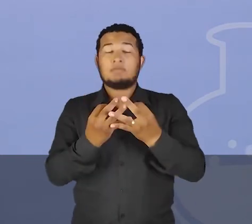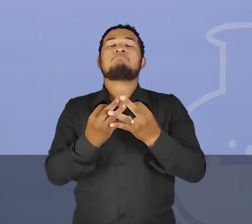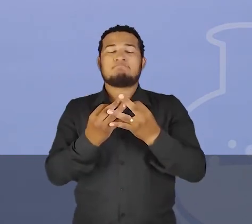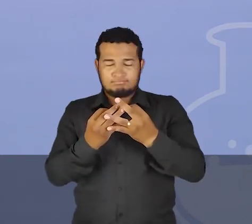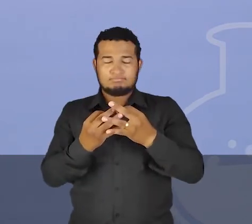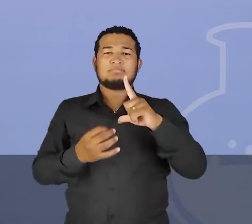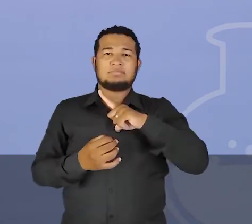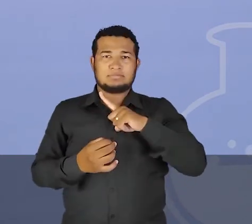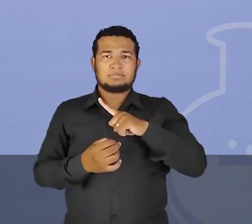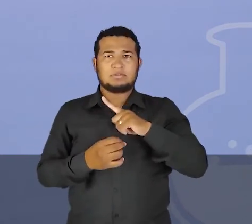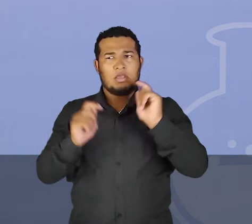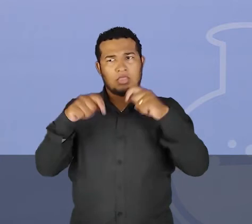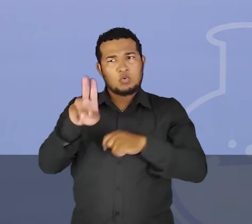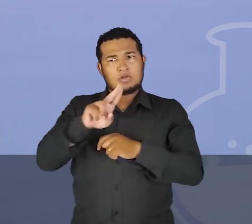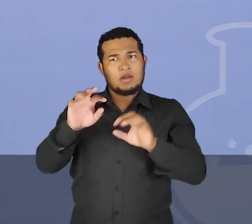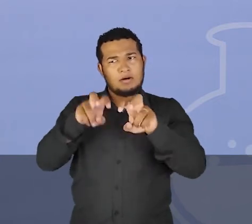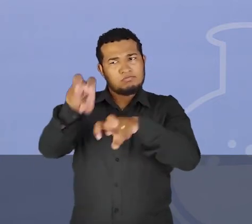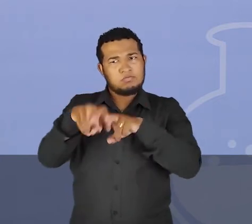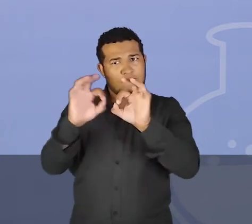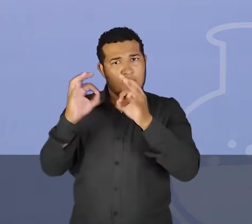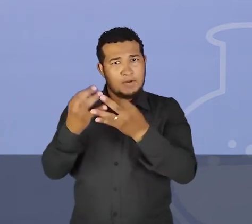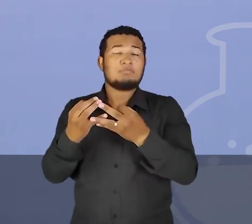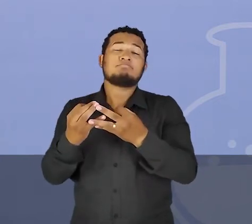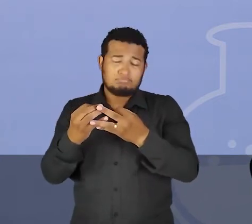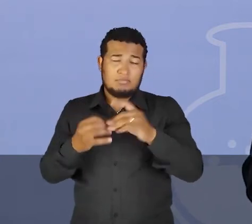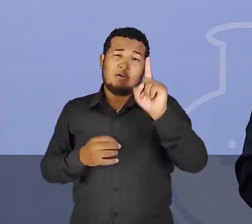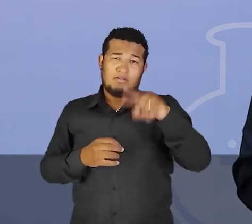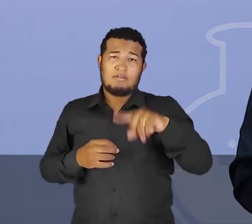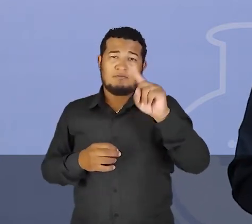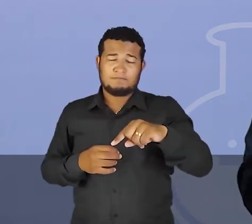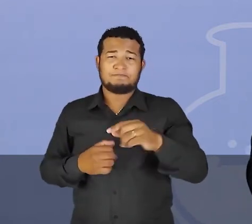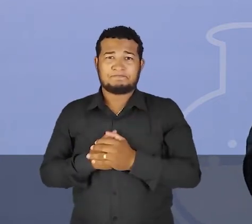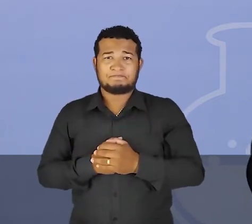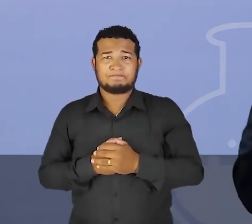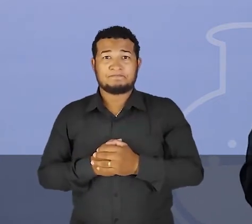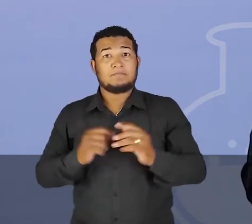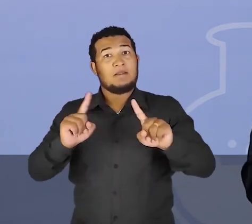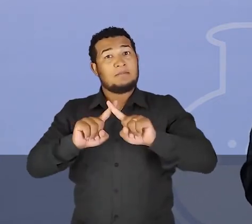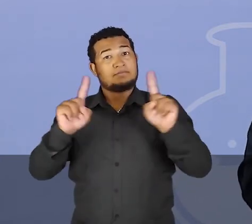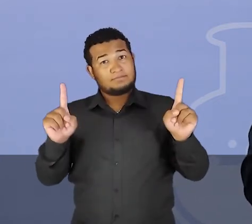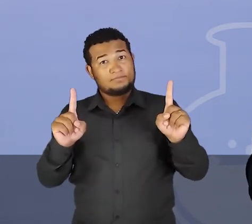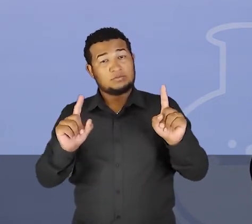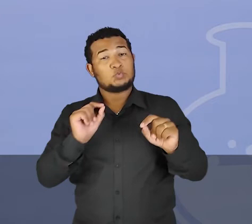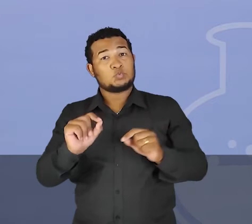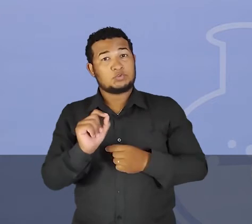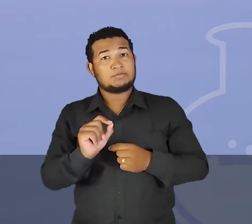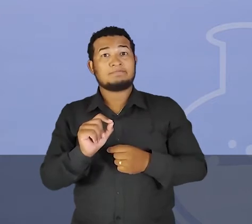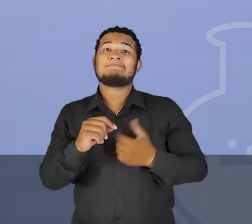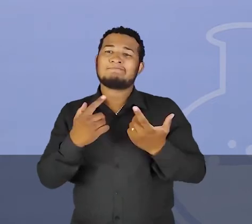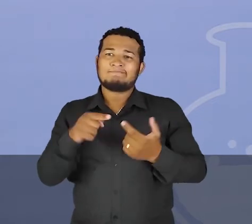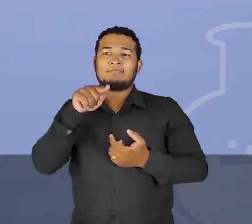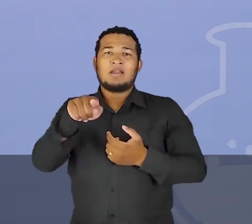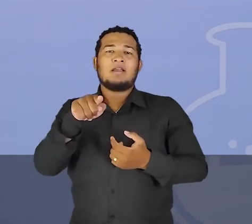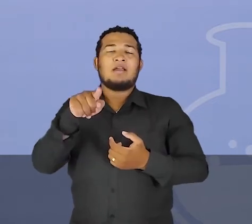obra familiar. Então, pode ser considerado uma agricultura familiar? Sim, pode ser considerado uma agricultura familiar. Porém, ela